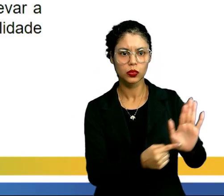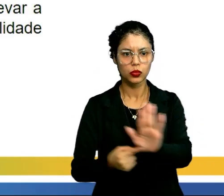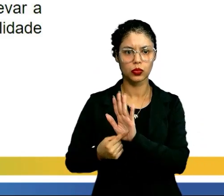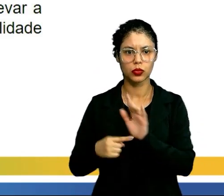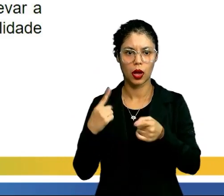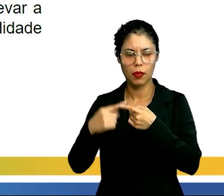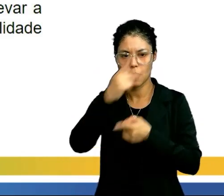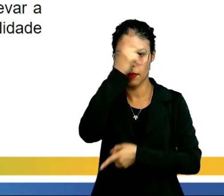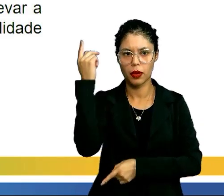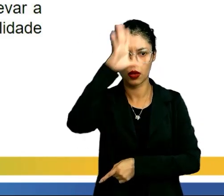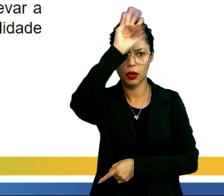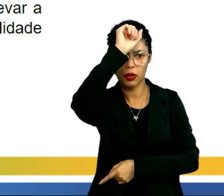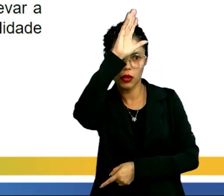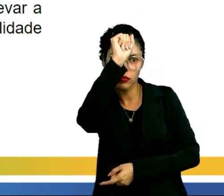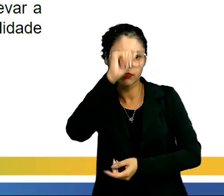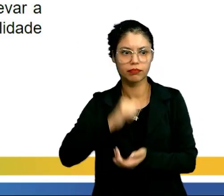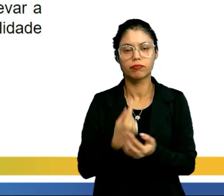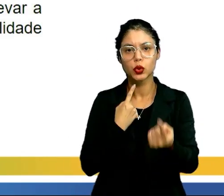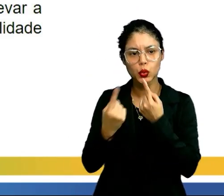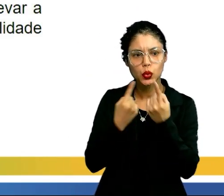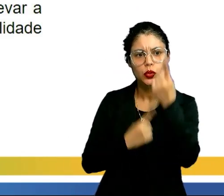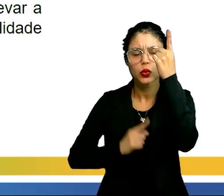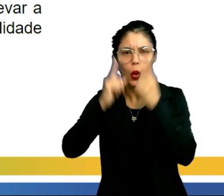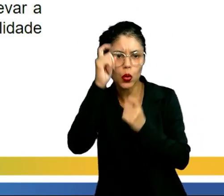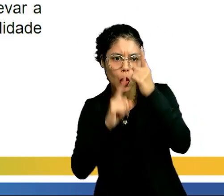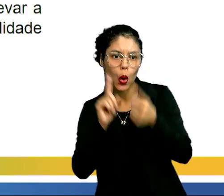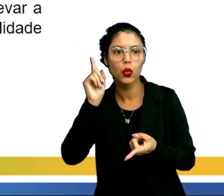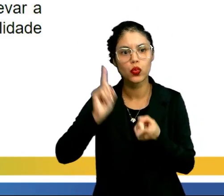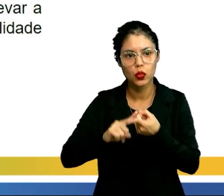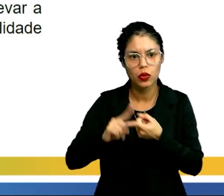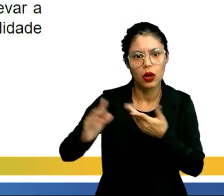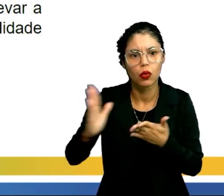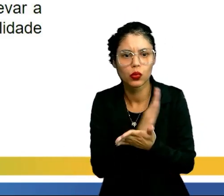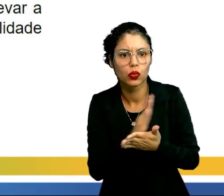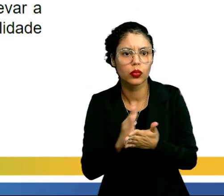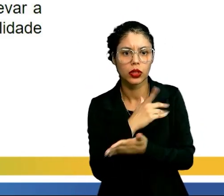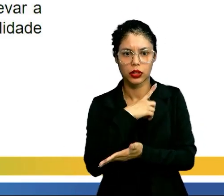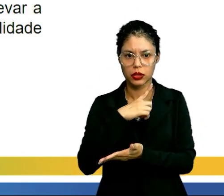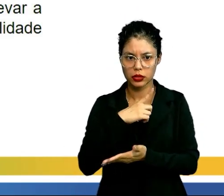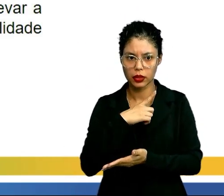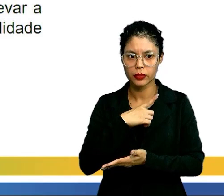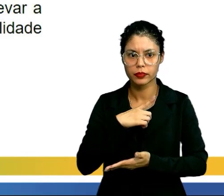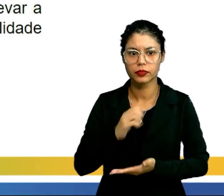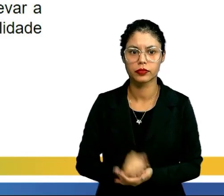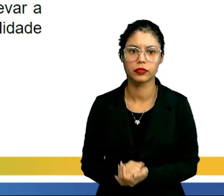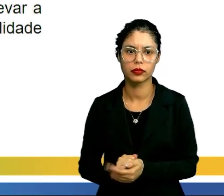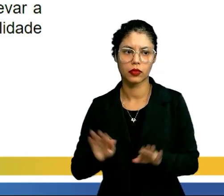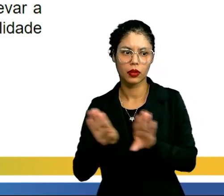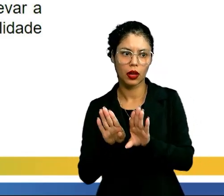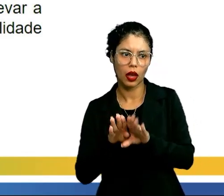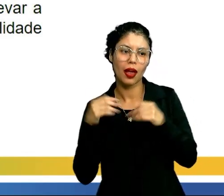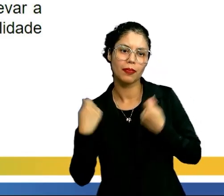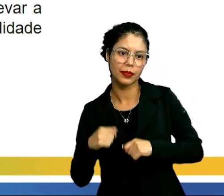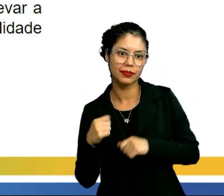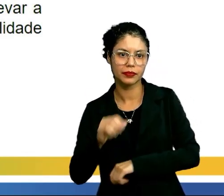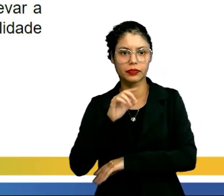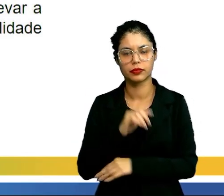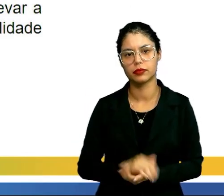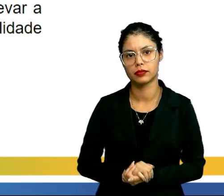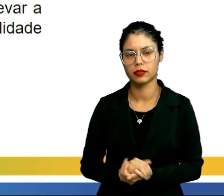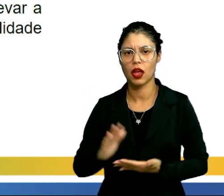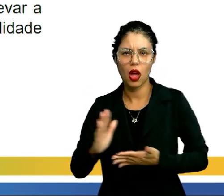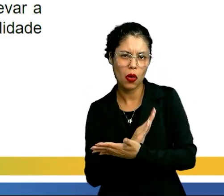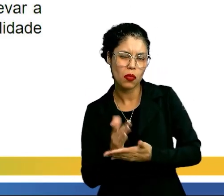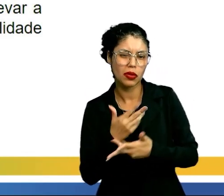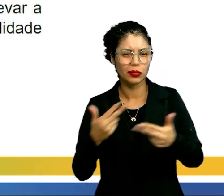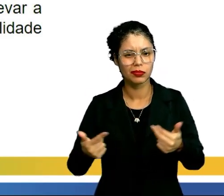indicar por que e como as pessoas aprendem a se comunicar, a se expressar e por que algumas crianças